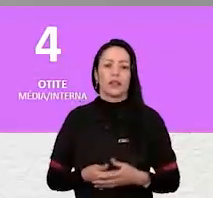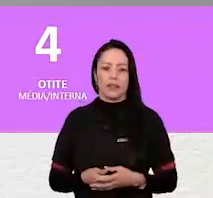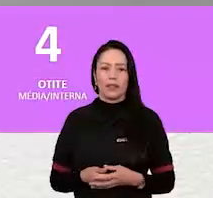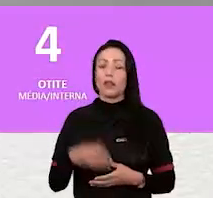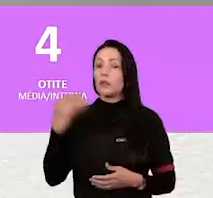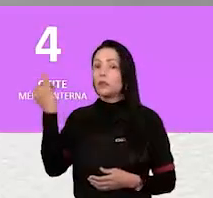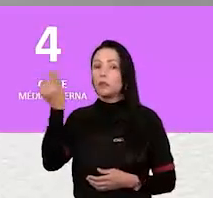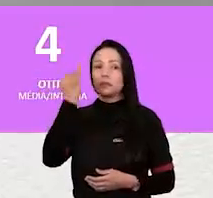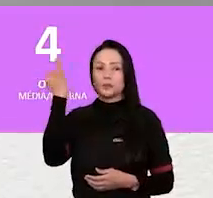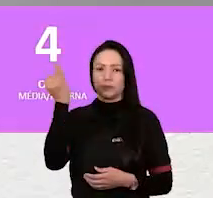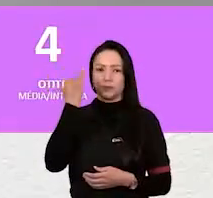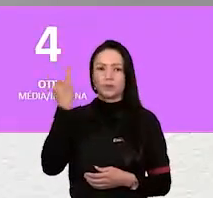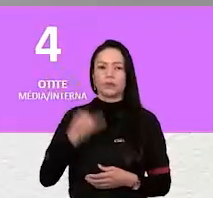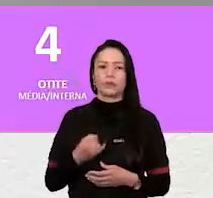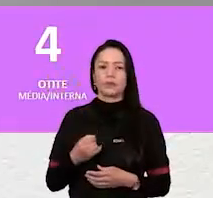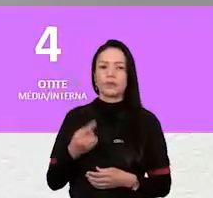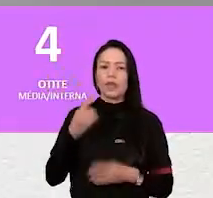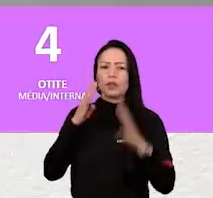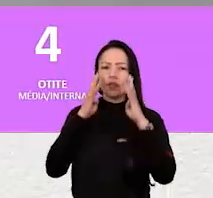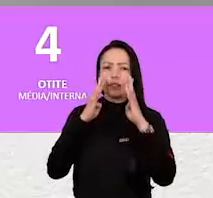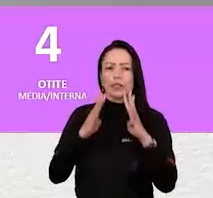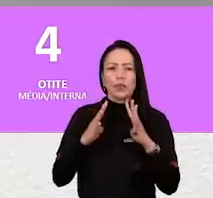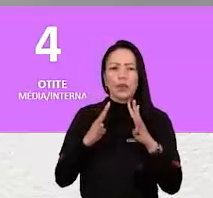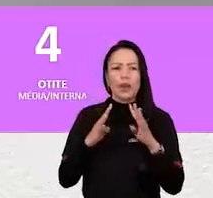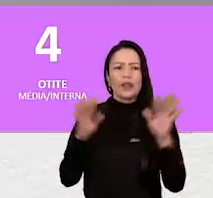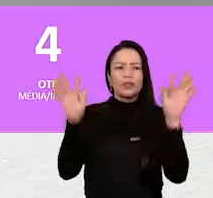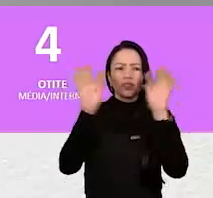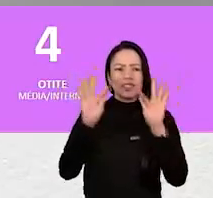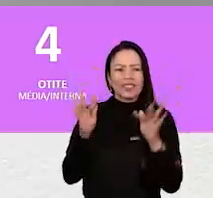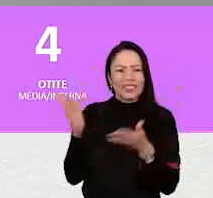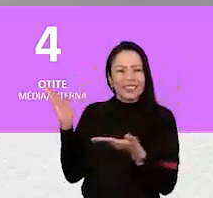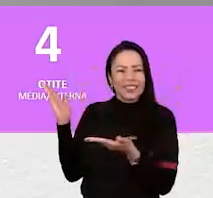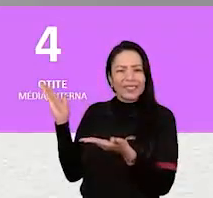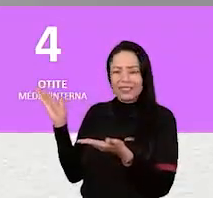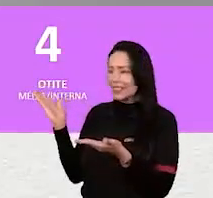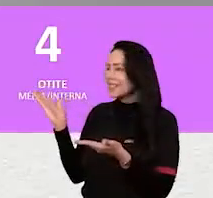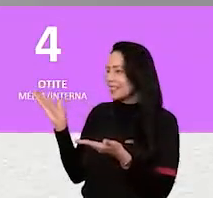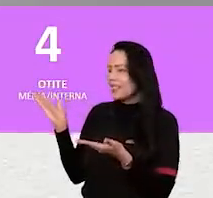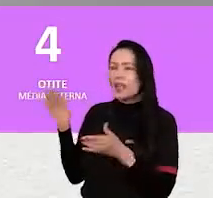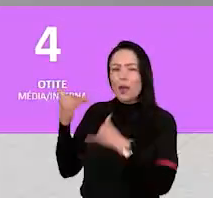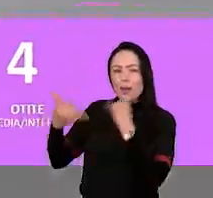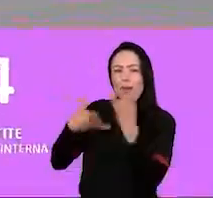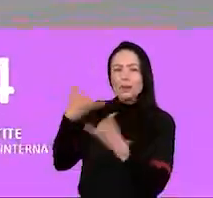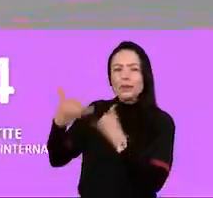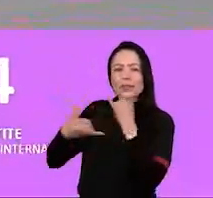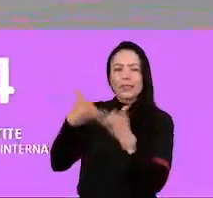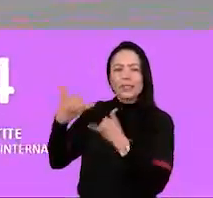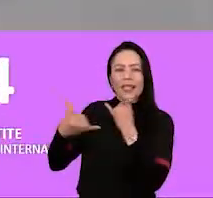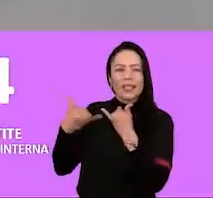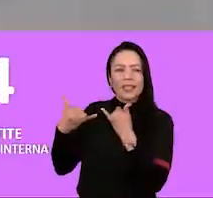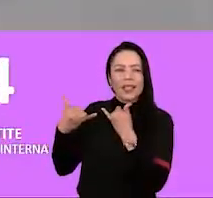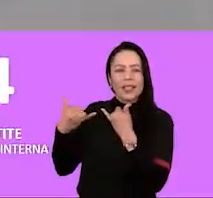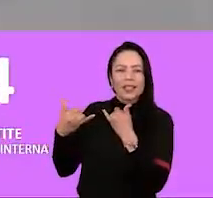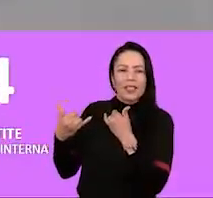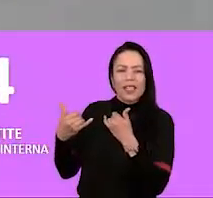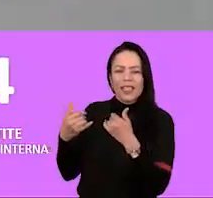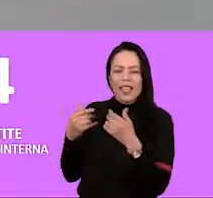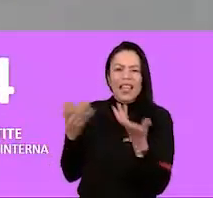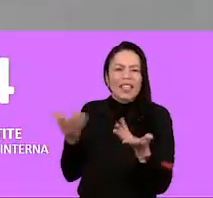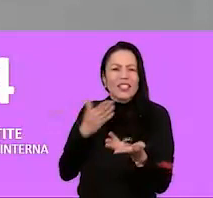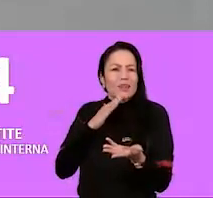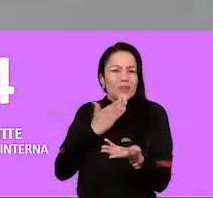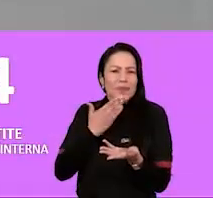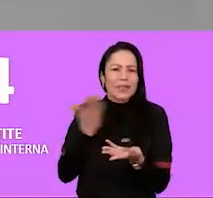muito importante, né? Olha a felicidade desse bulldog. Eu estou brincando com ele. Ele está todo torto e ele